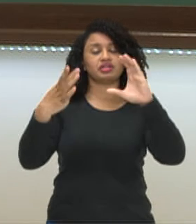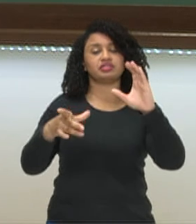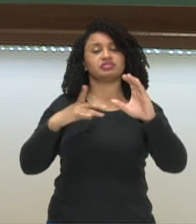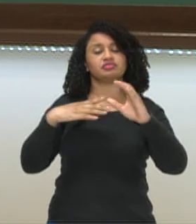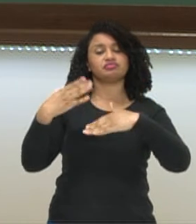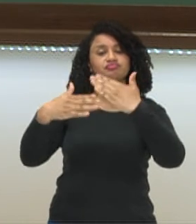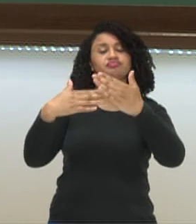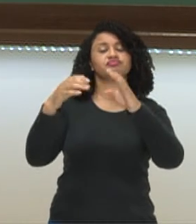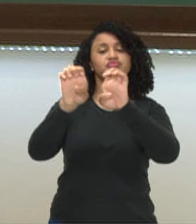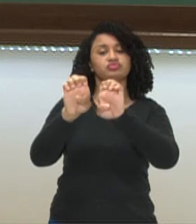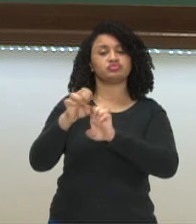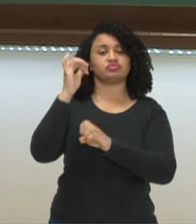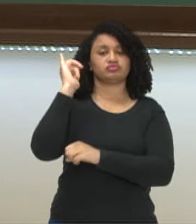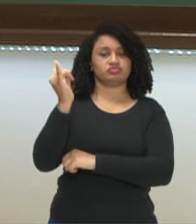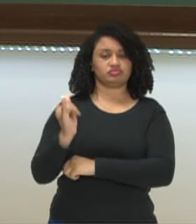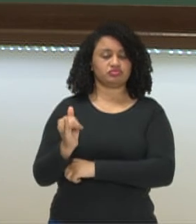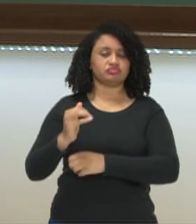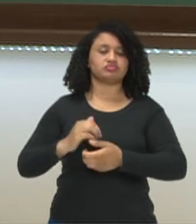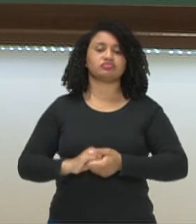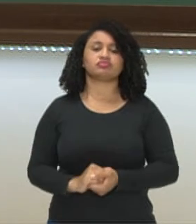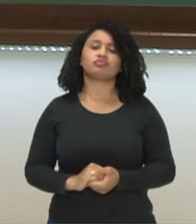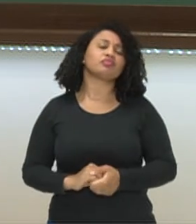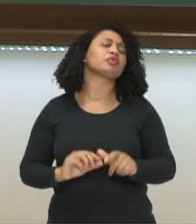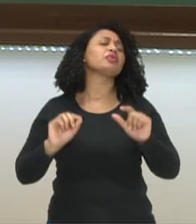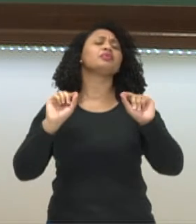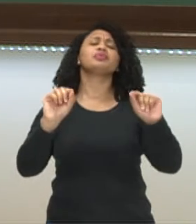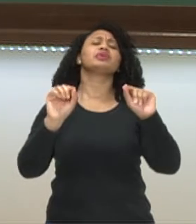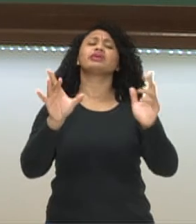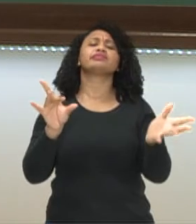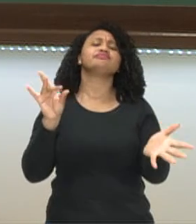narrativa. O que é ser realista?